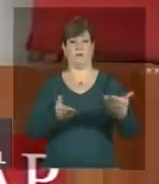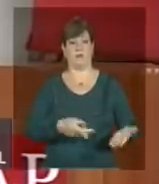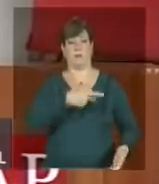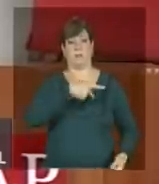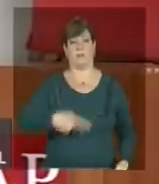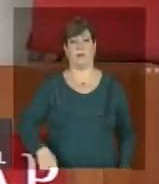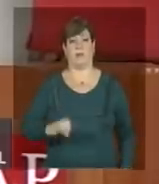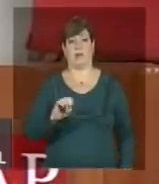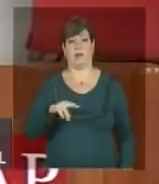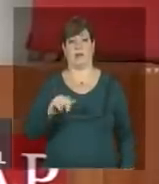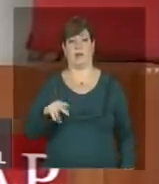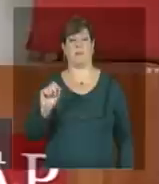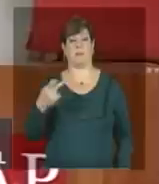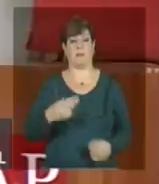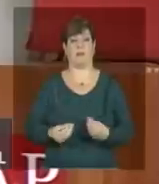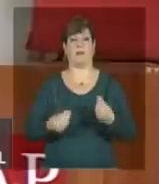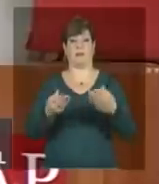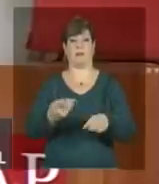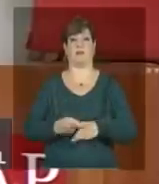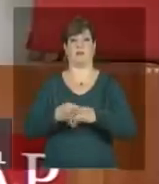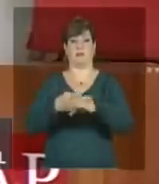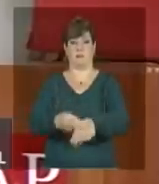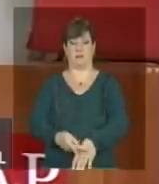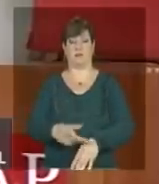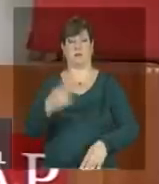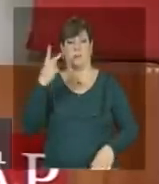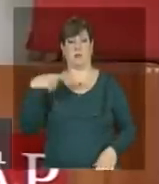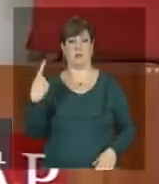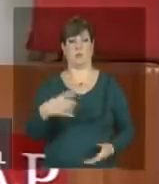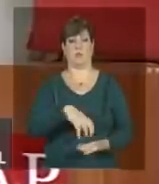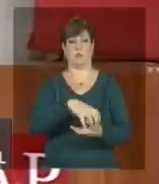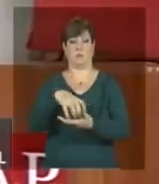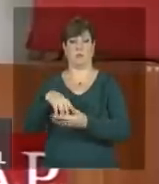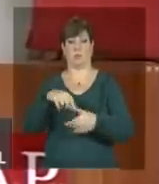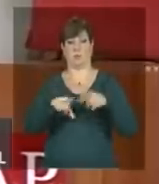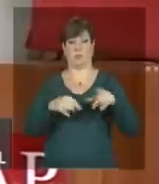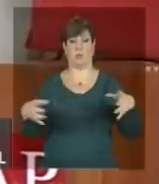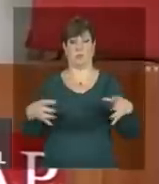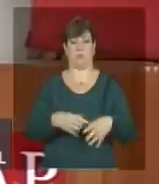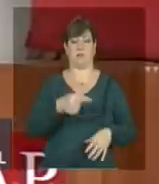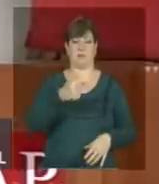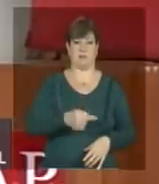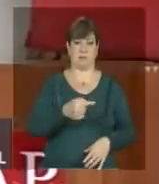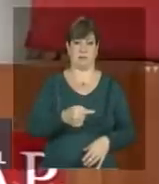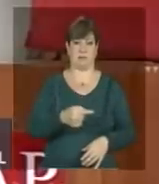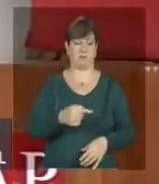INAP, Paulo Carvalho, para a entrega dos troféus para as equipes classificadas